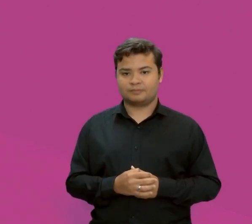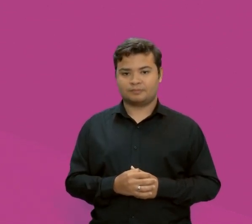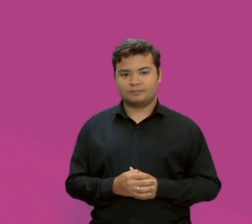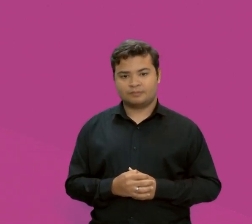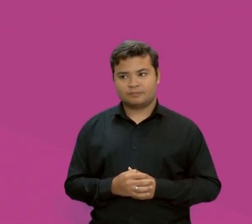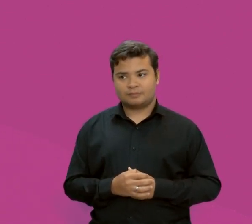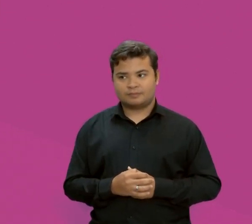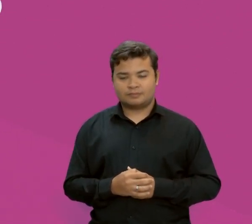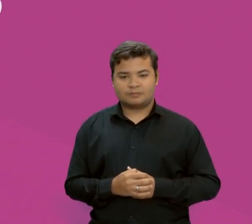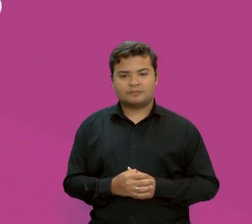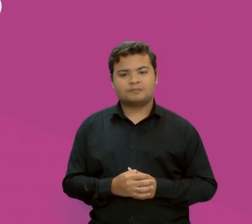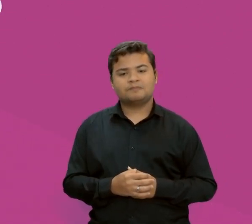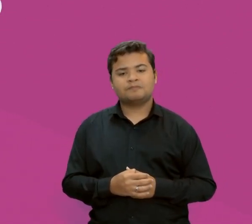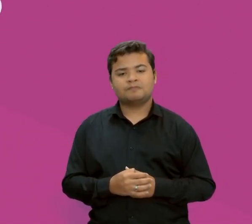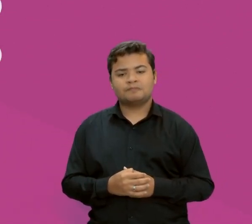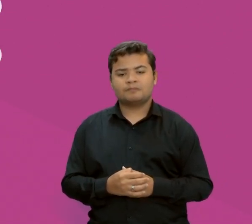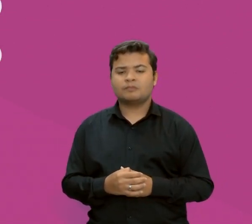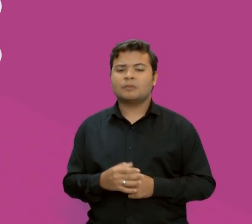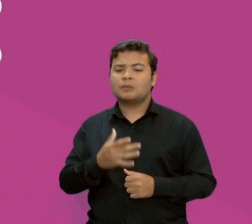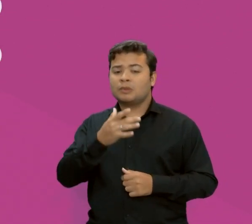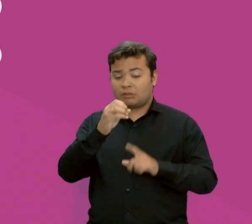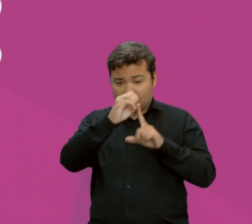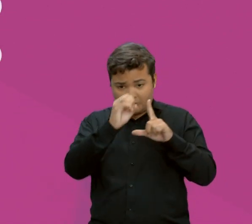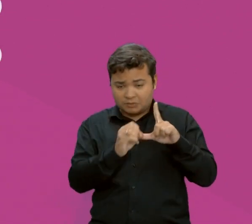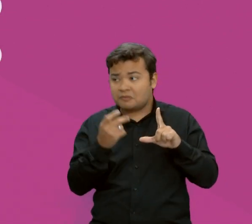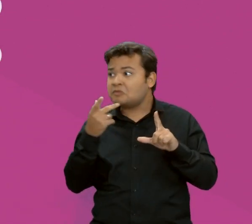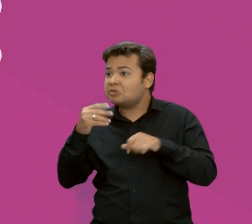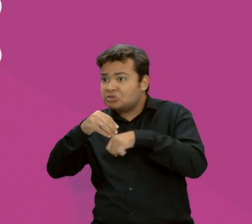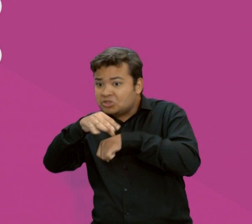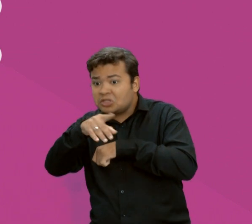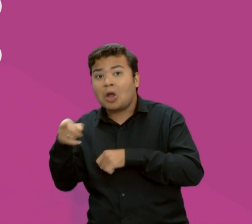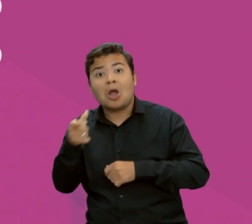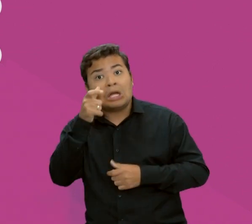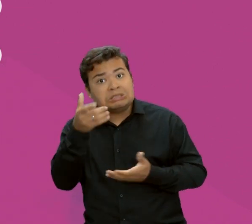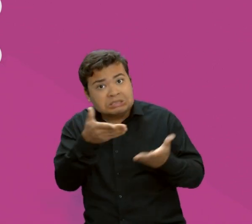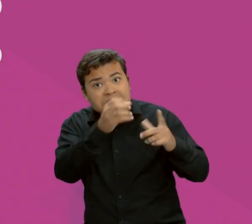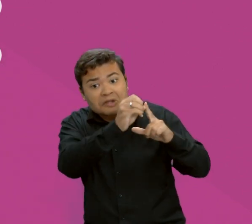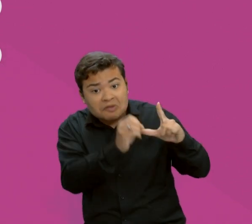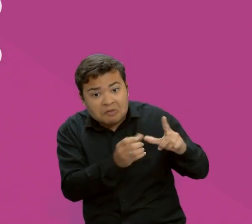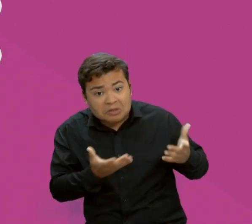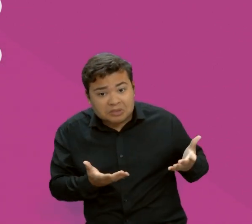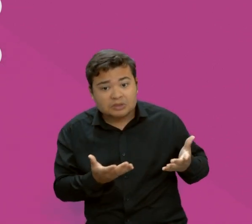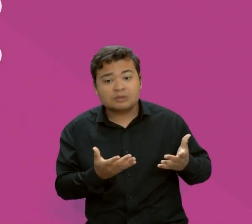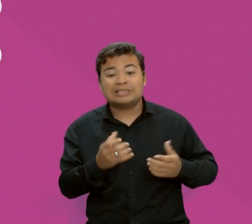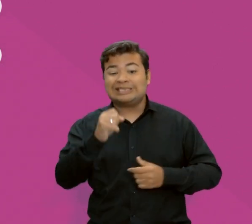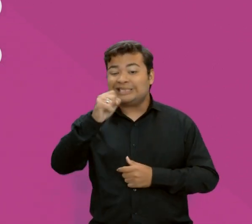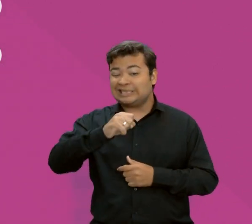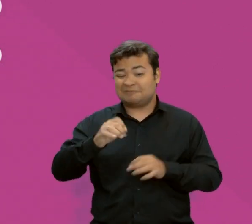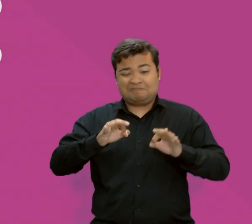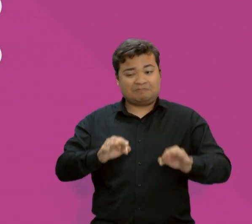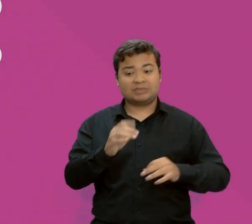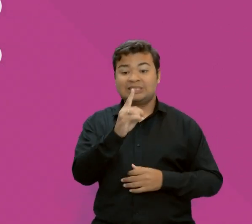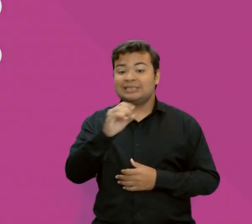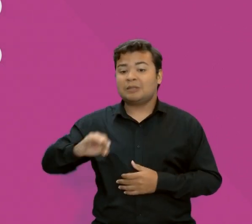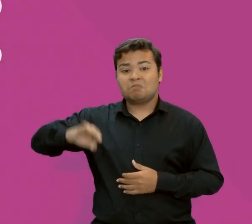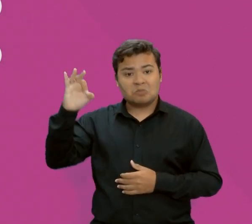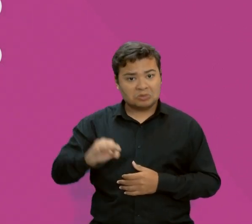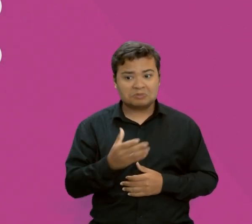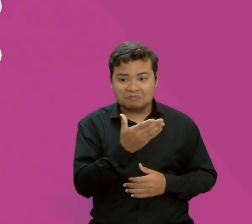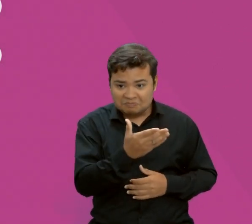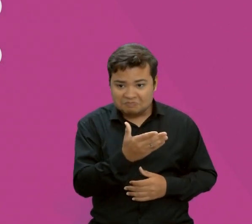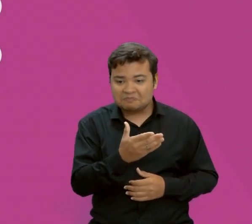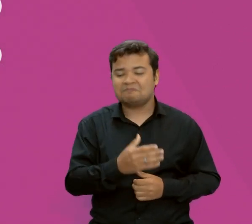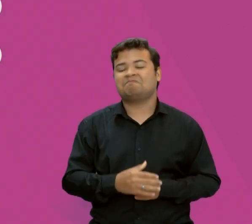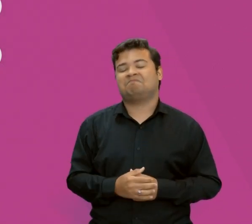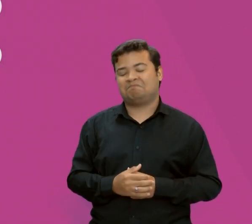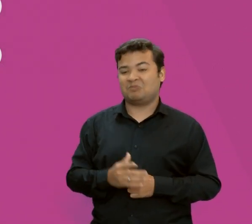Nós perguntamos, você indicaria a TV UFG para outras pessoas? Sim, com certeza, 100% das pessoas. Muito obrigado por